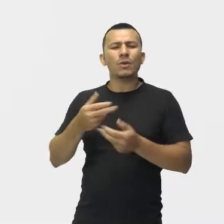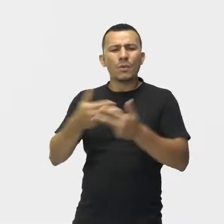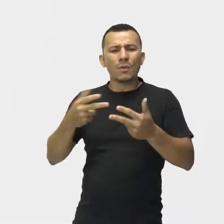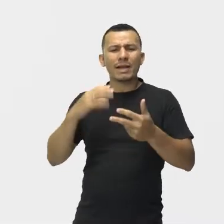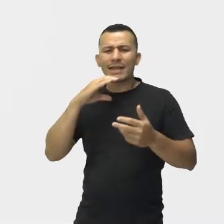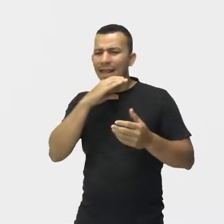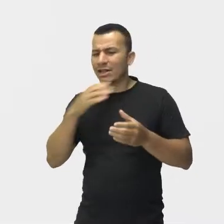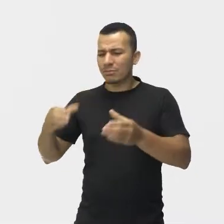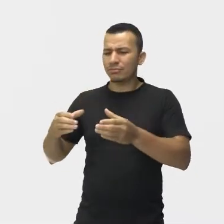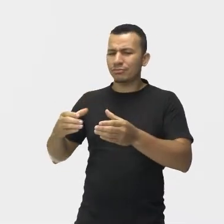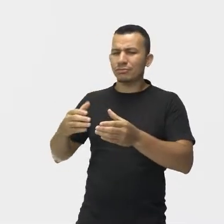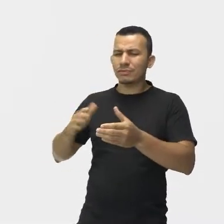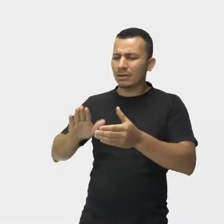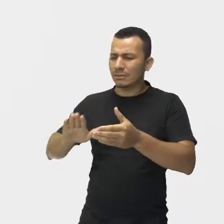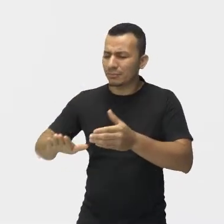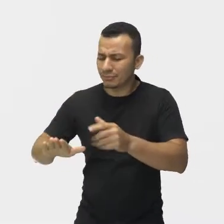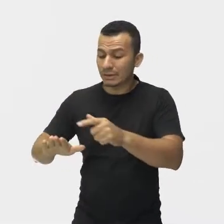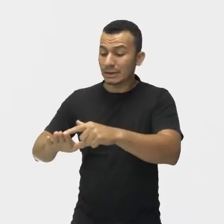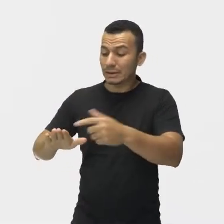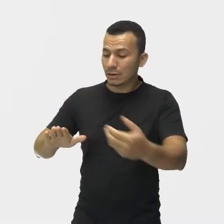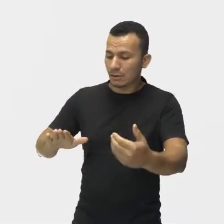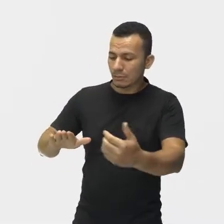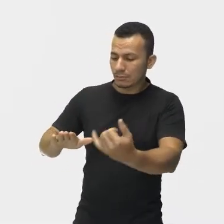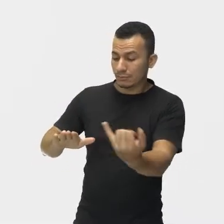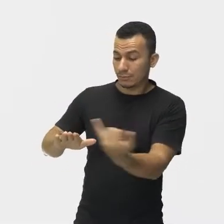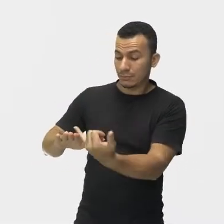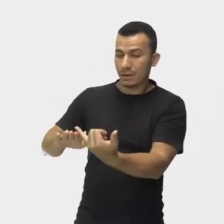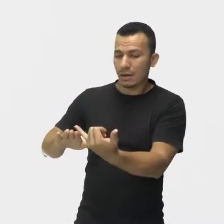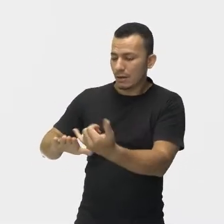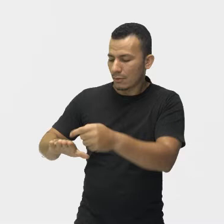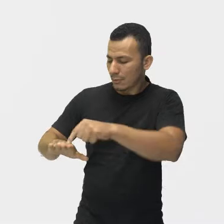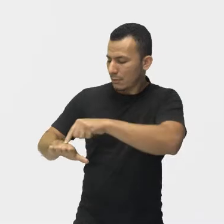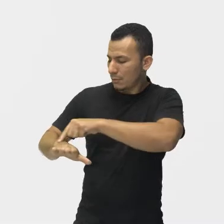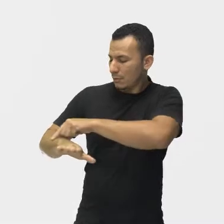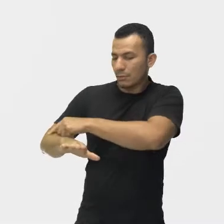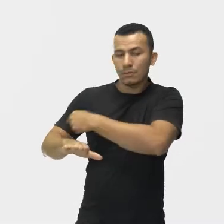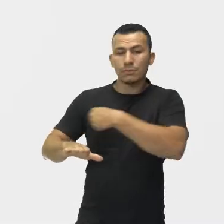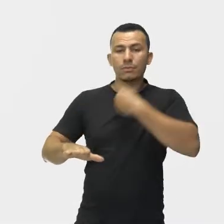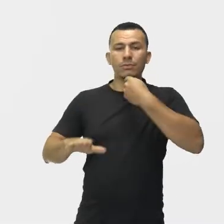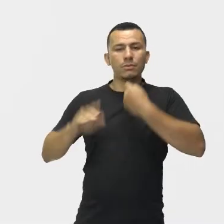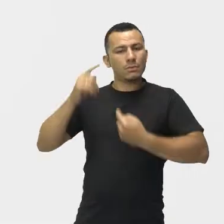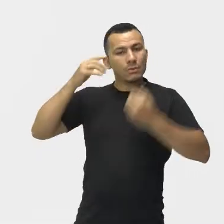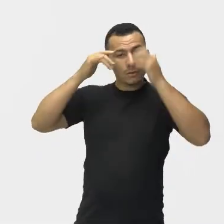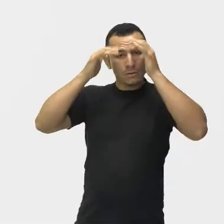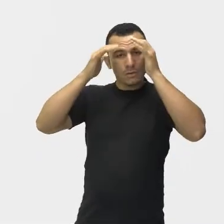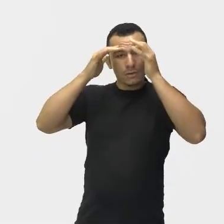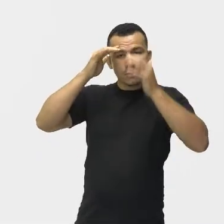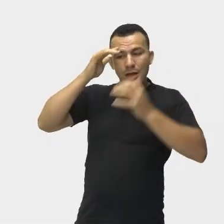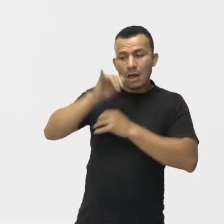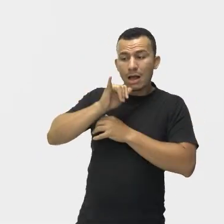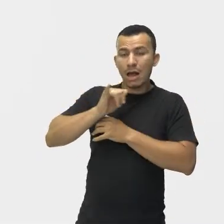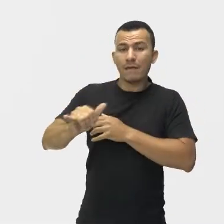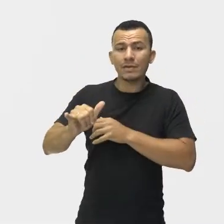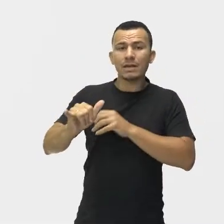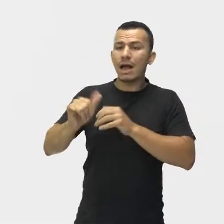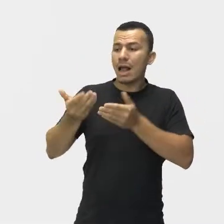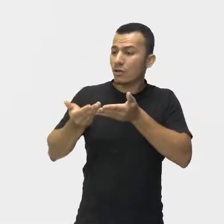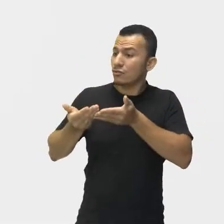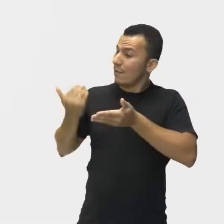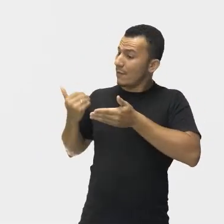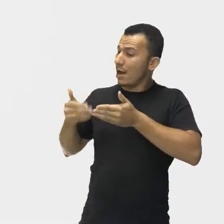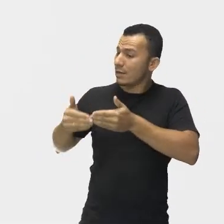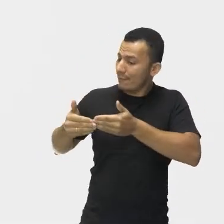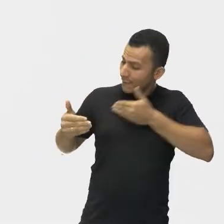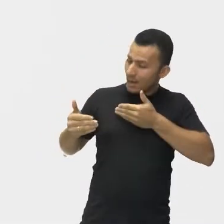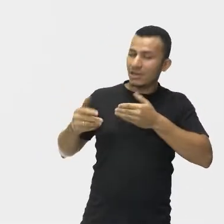E aí ela vai receber essa mensagem e vai mandar uma mensagem para o teu cérebro dizer para você tirar o braço dali porque determinado objeto está quente, para você não